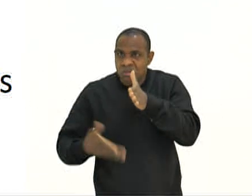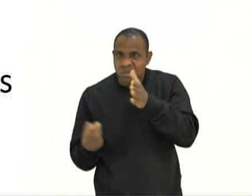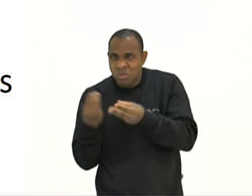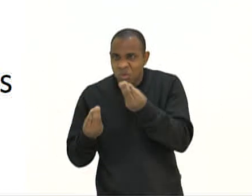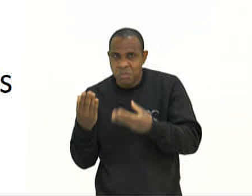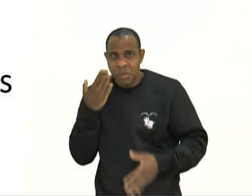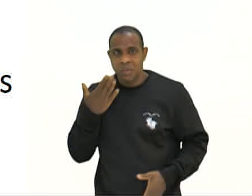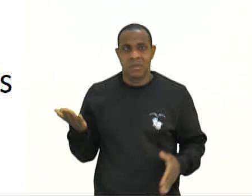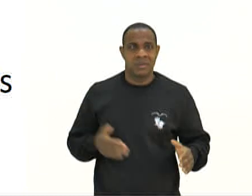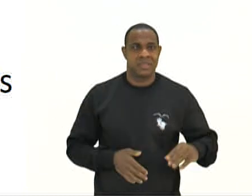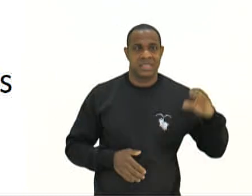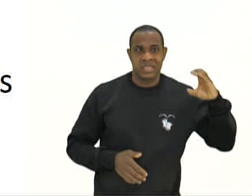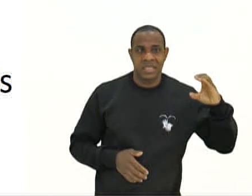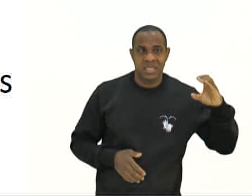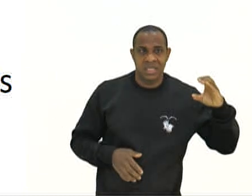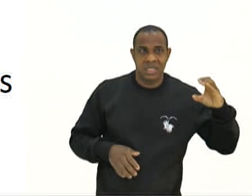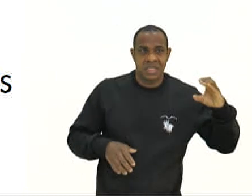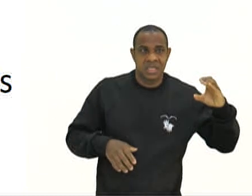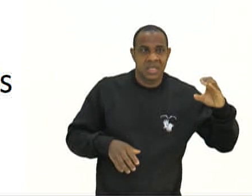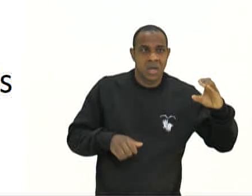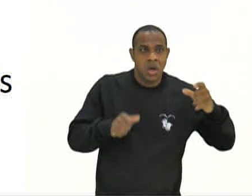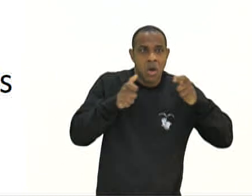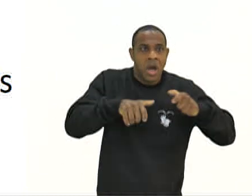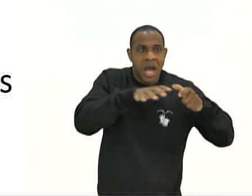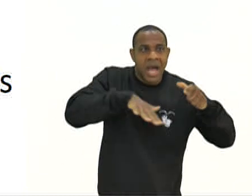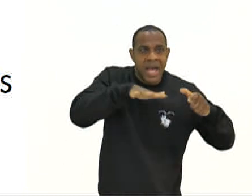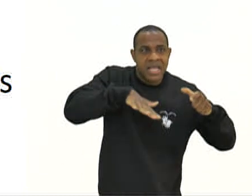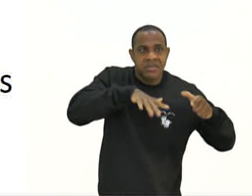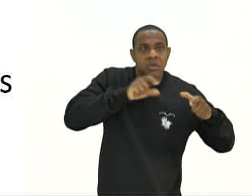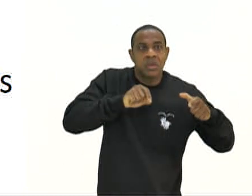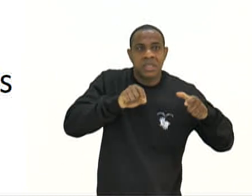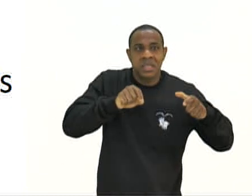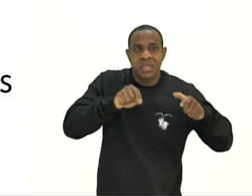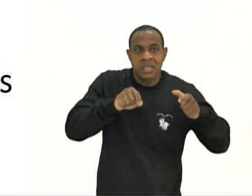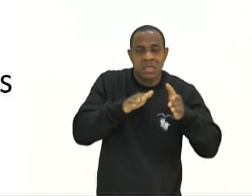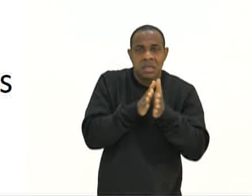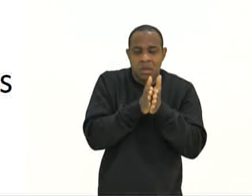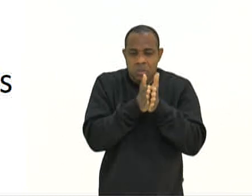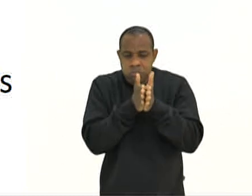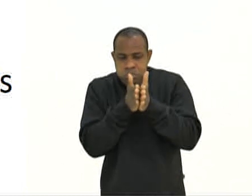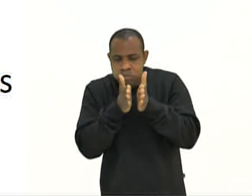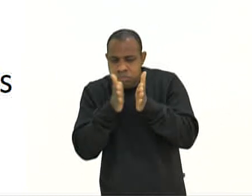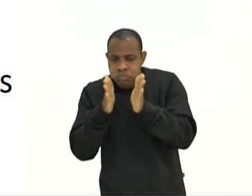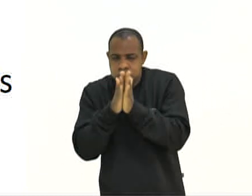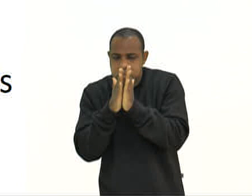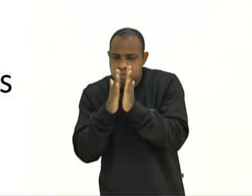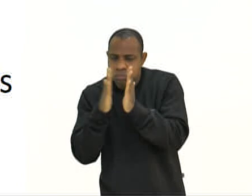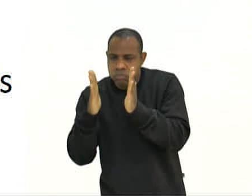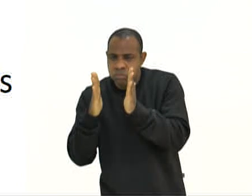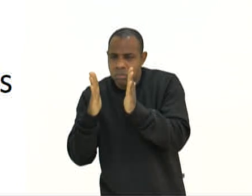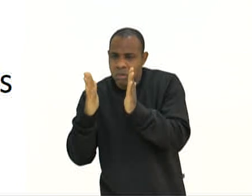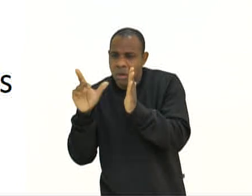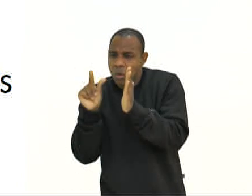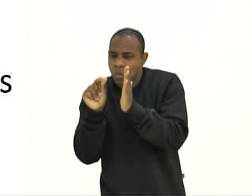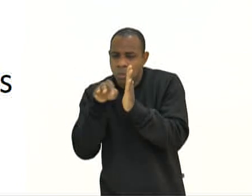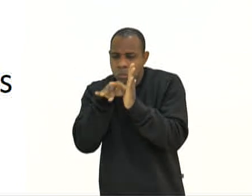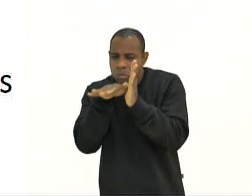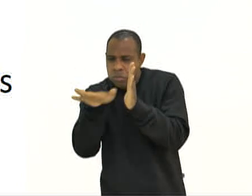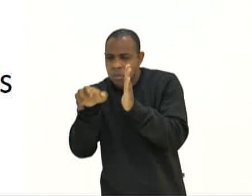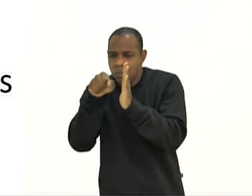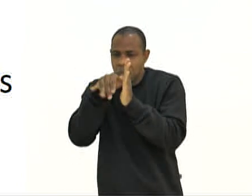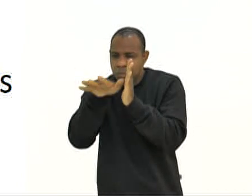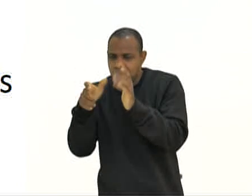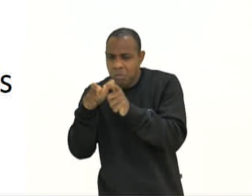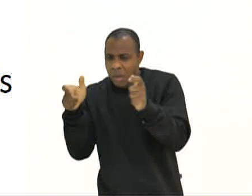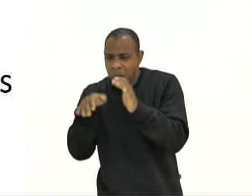maior velocidade de onda sempre possuirá ondas de menor frequência. E na letra D, em um lago, as